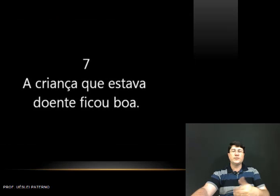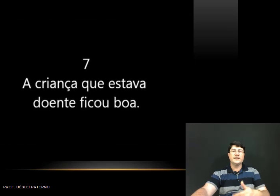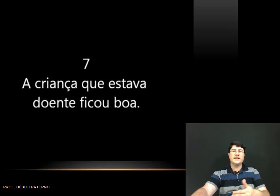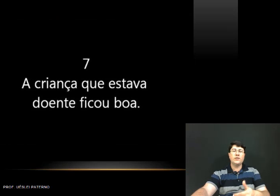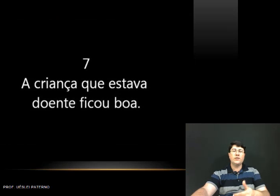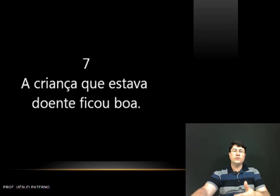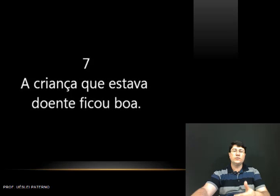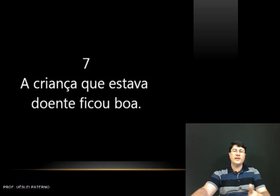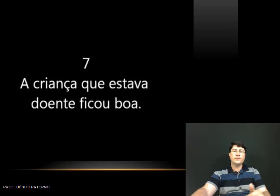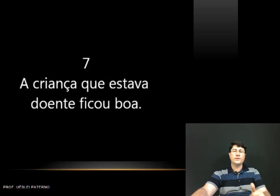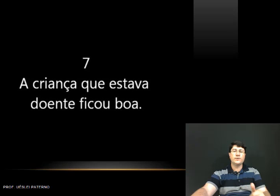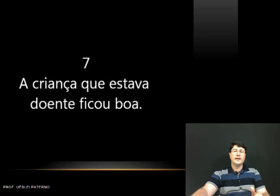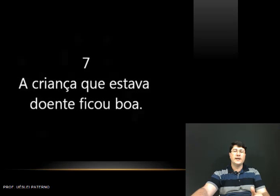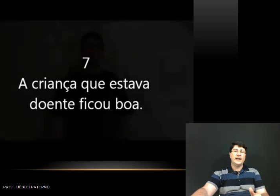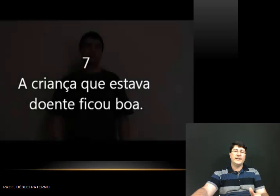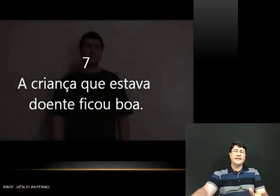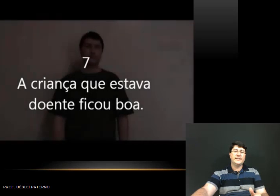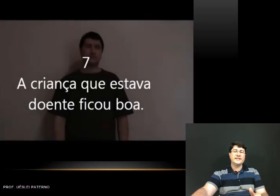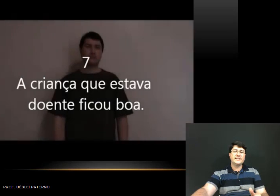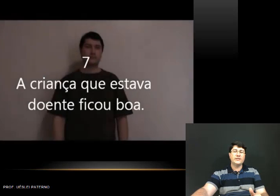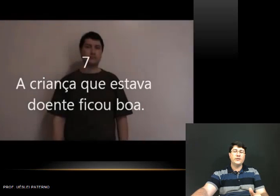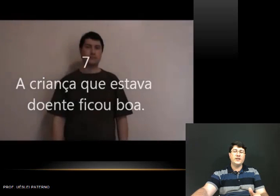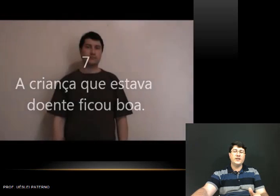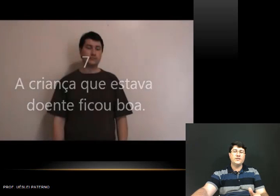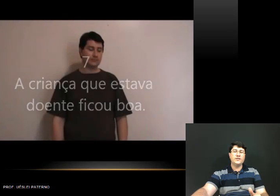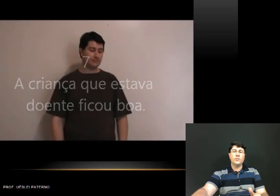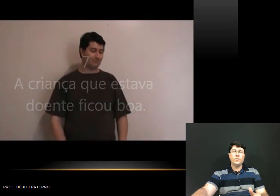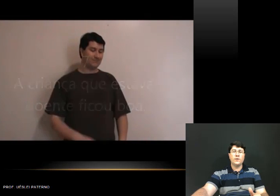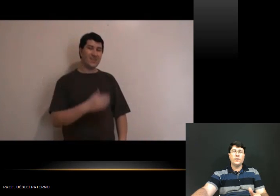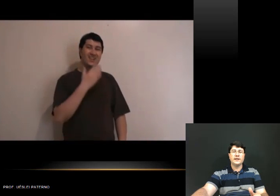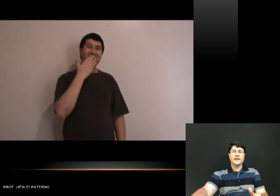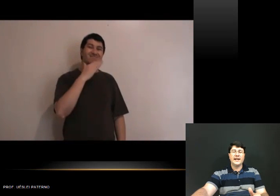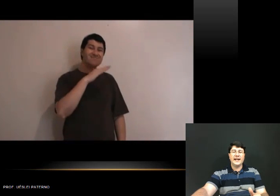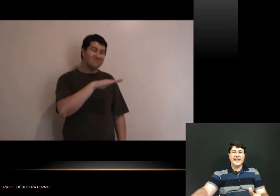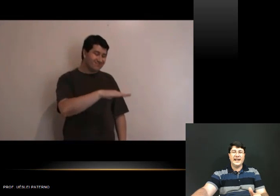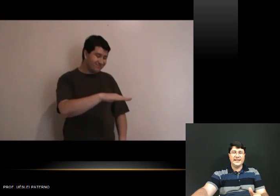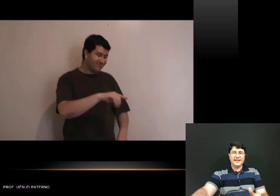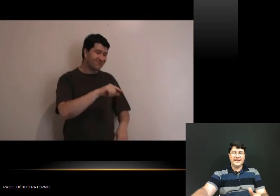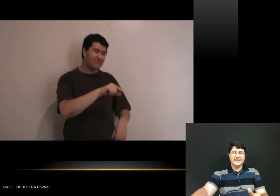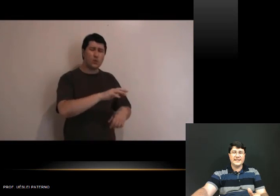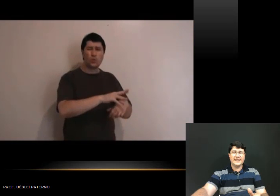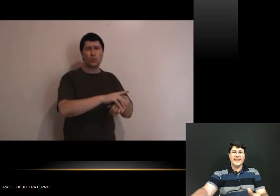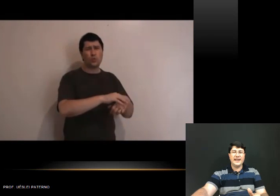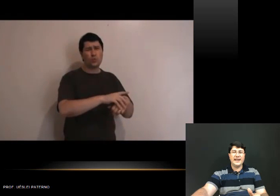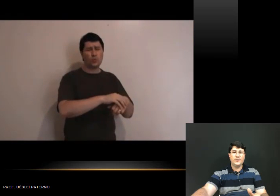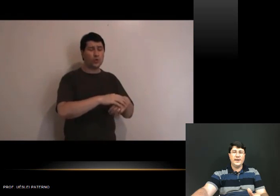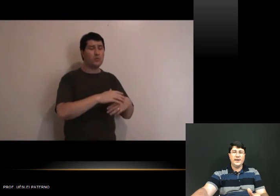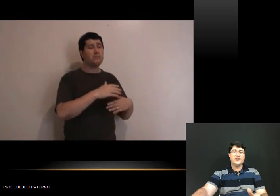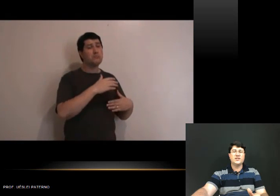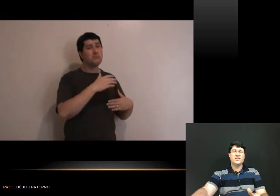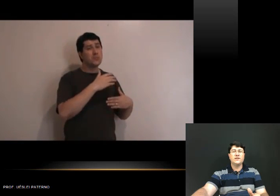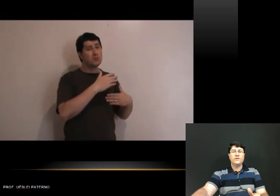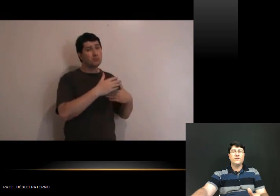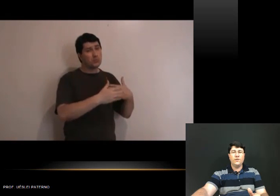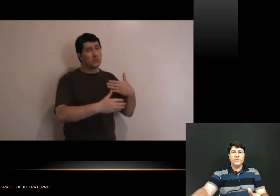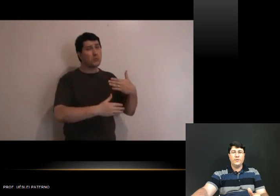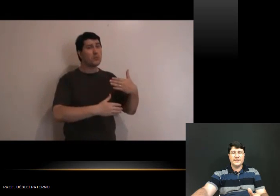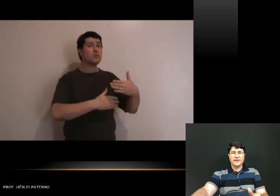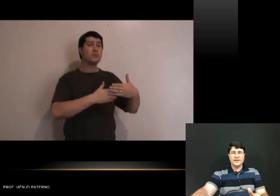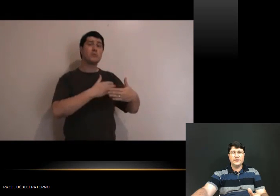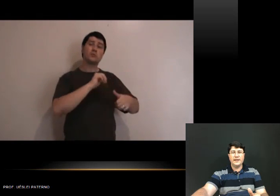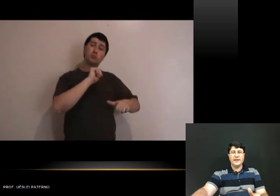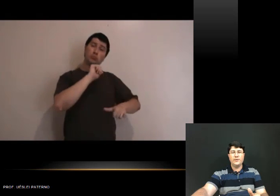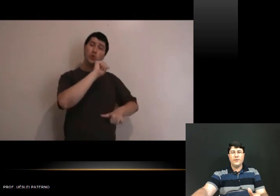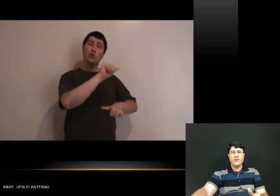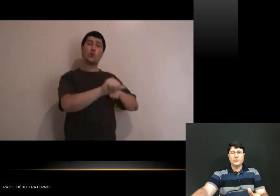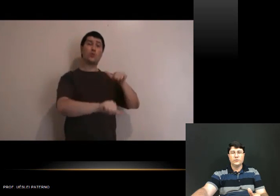essa mudança ao longo do tempo. A criança que estava doente ficou boa. A criança, ela doente. Foi